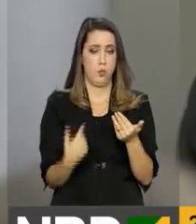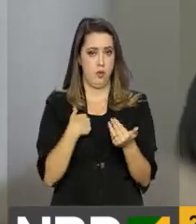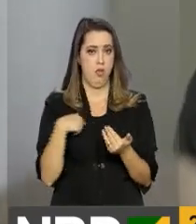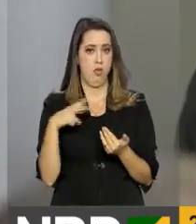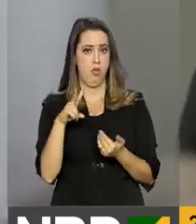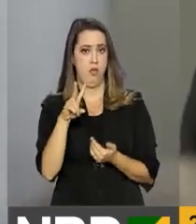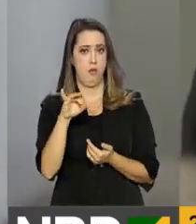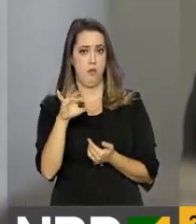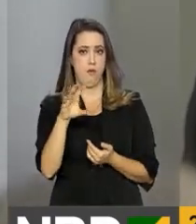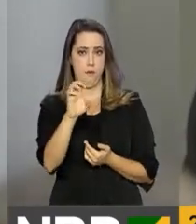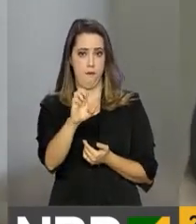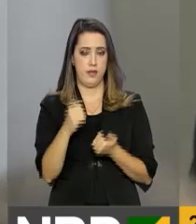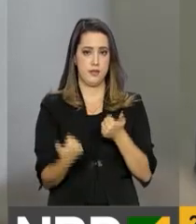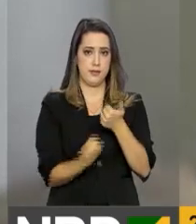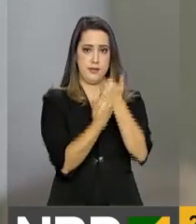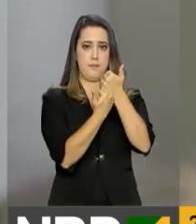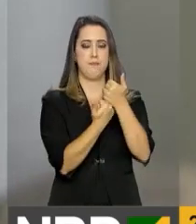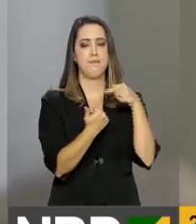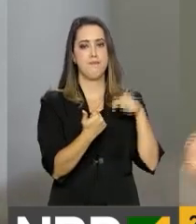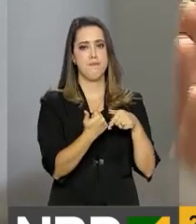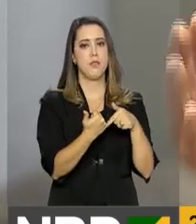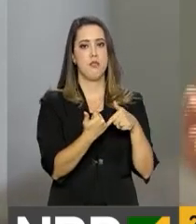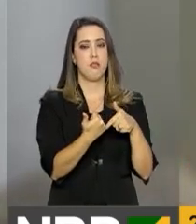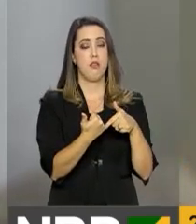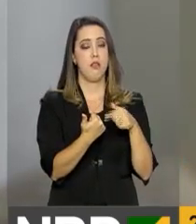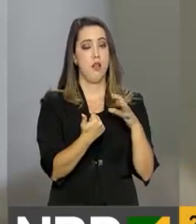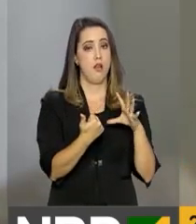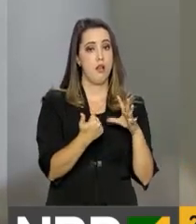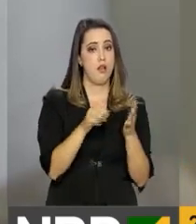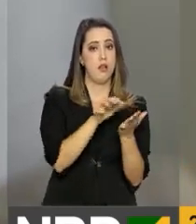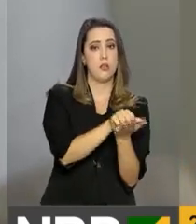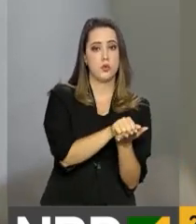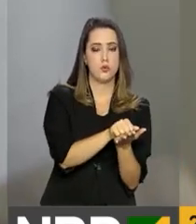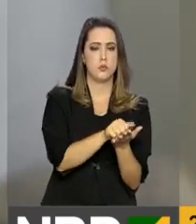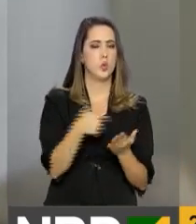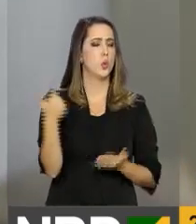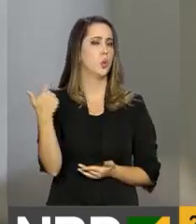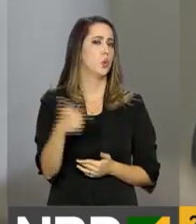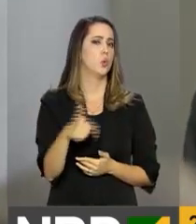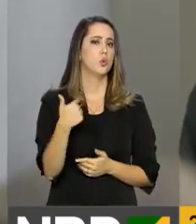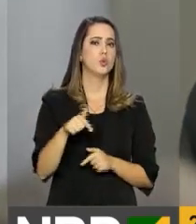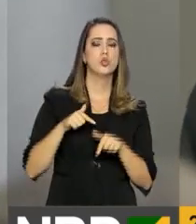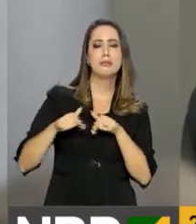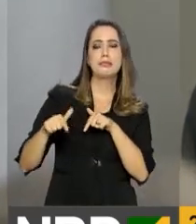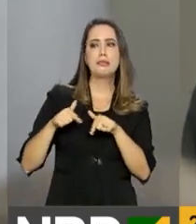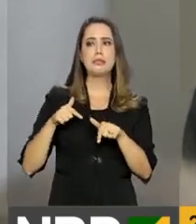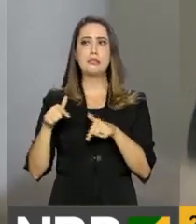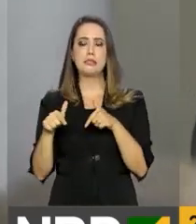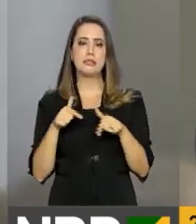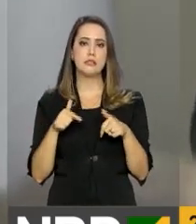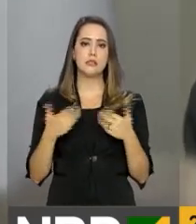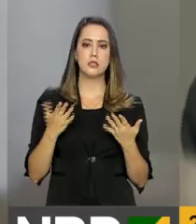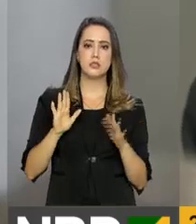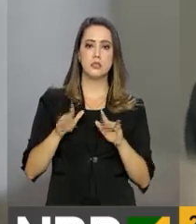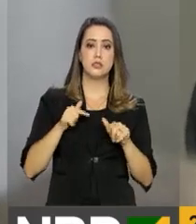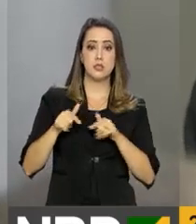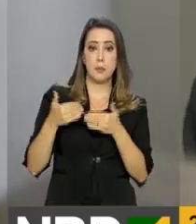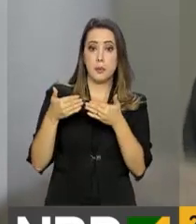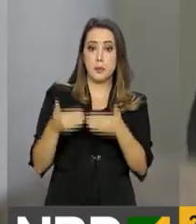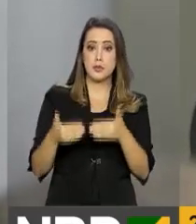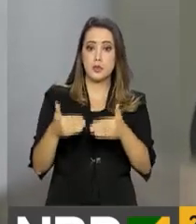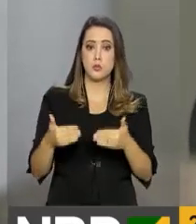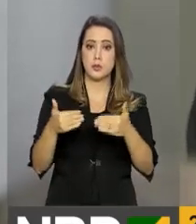eu confesso que, enquanto vice-presidente, eu não tinha exatamente uma atividade, digamos assim, muito